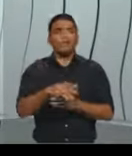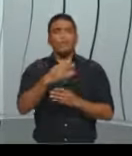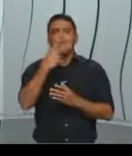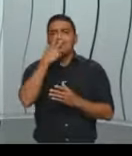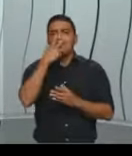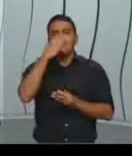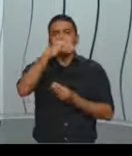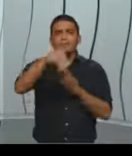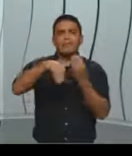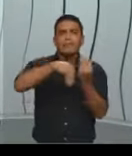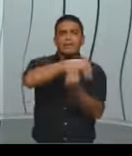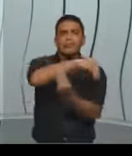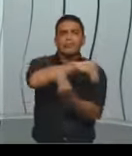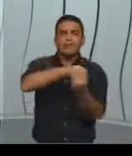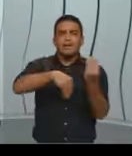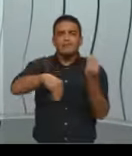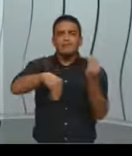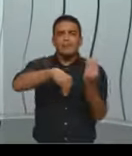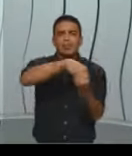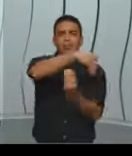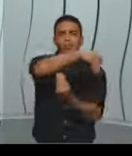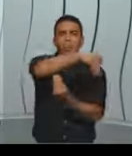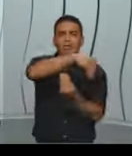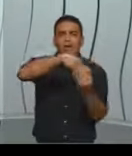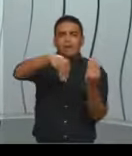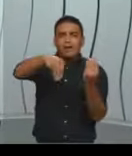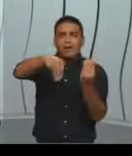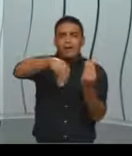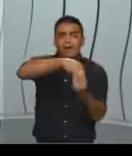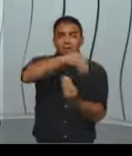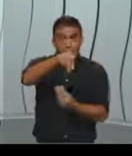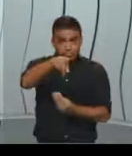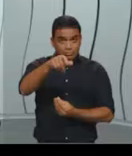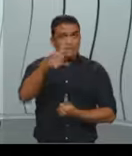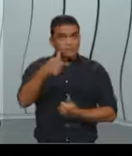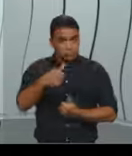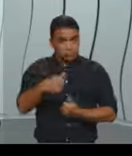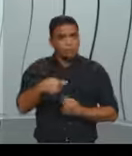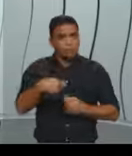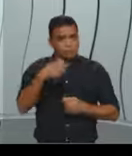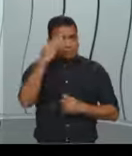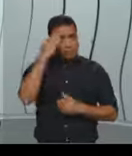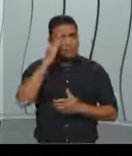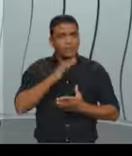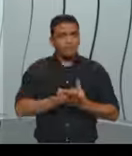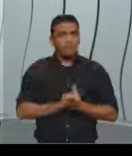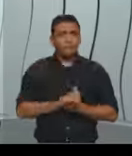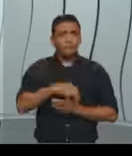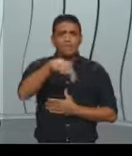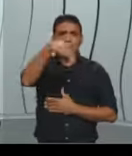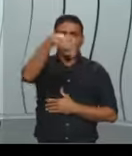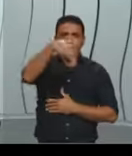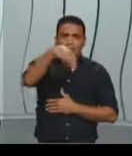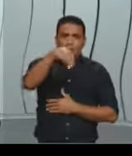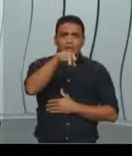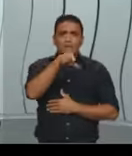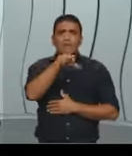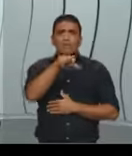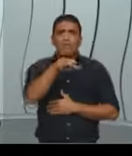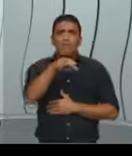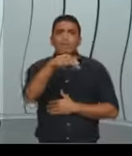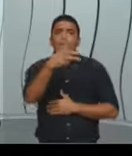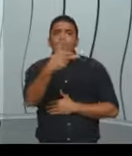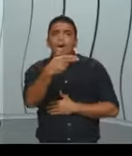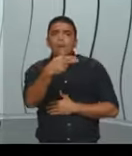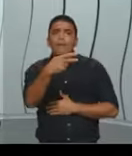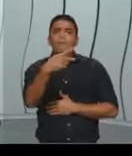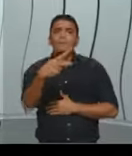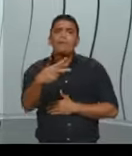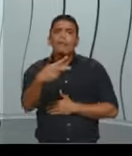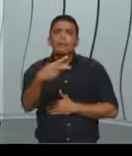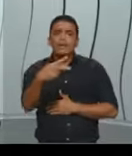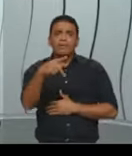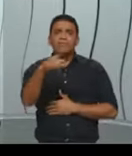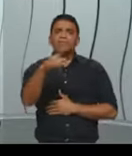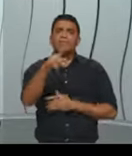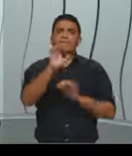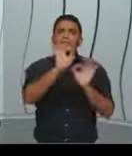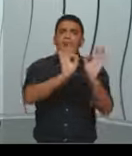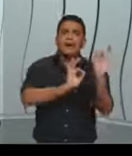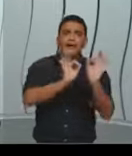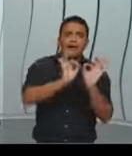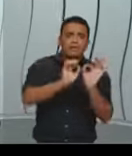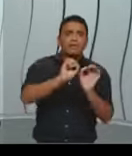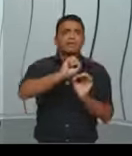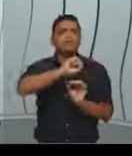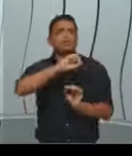permutação, tá bom? É só para a gente ficar sabendo disso. Se o n for igual a p, você faz arranjo ou você faz permutação. Não vai